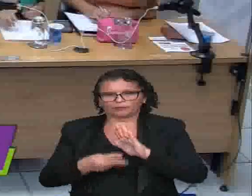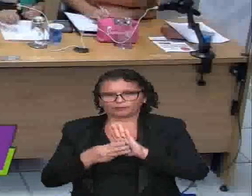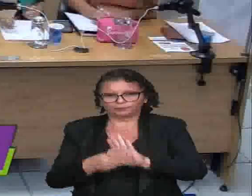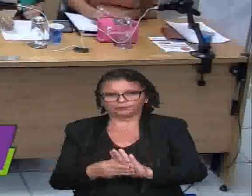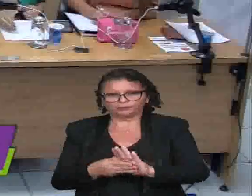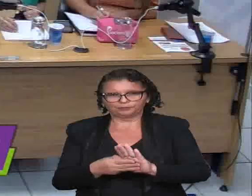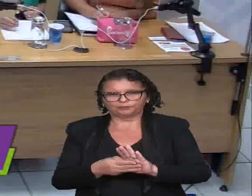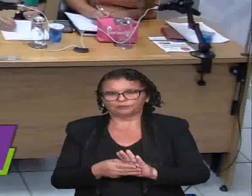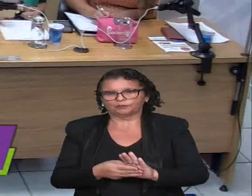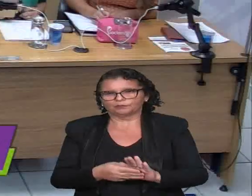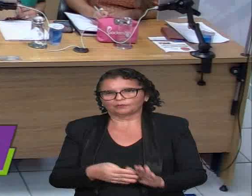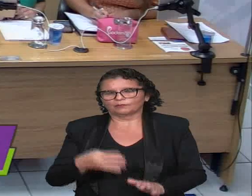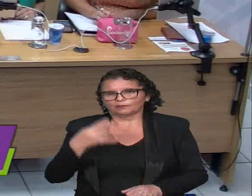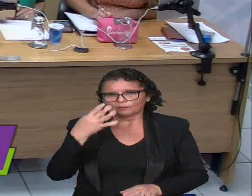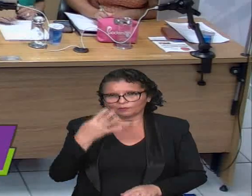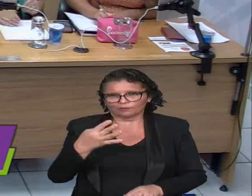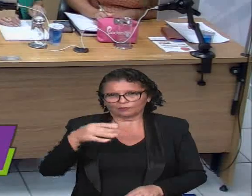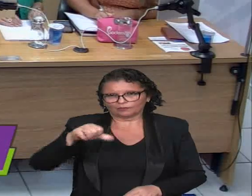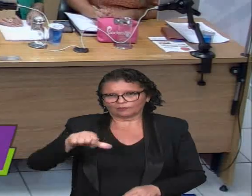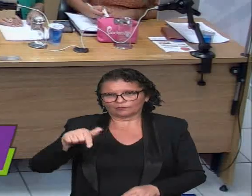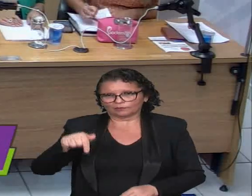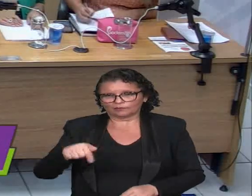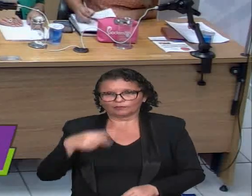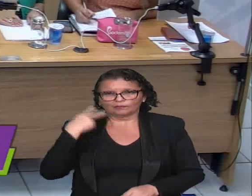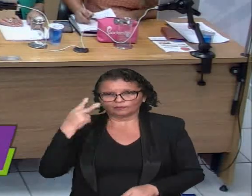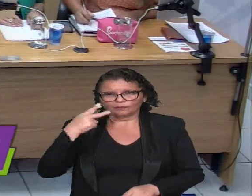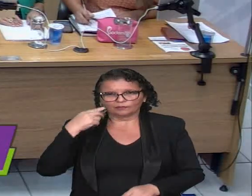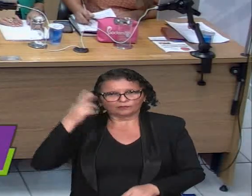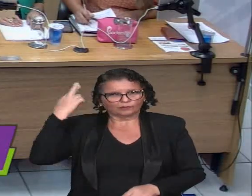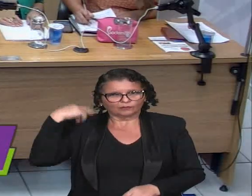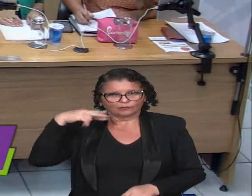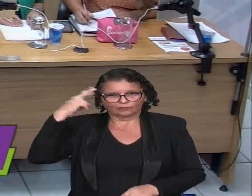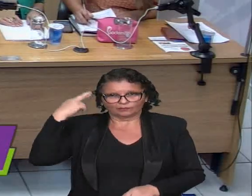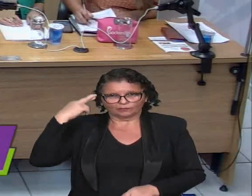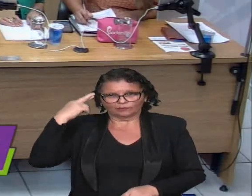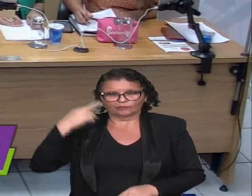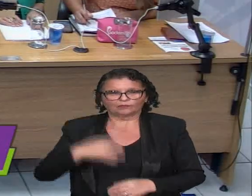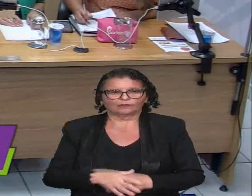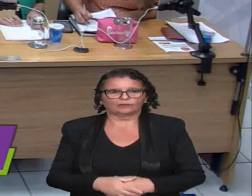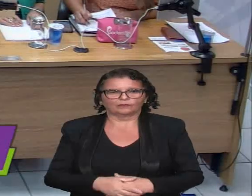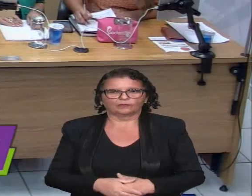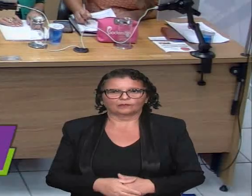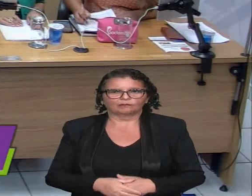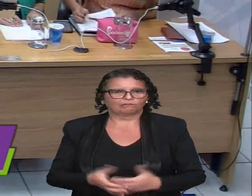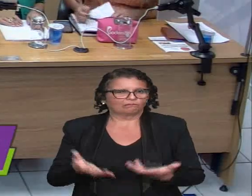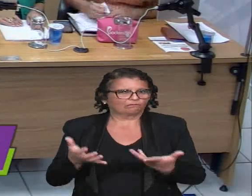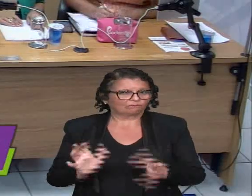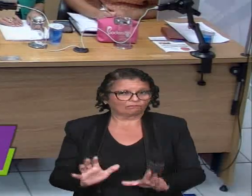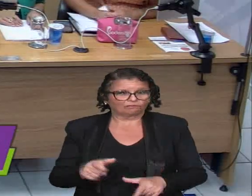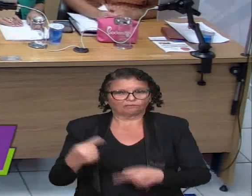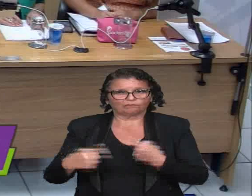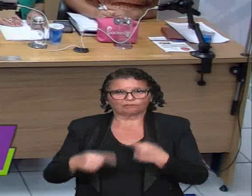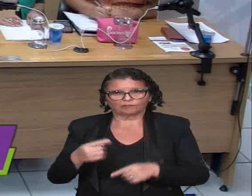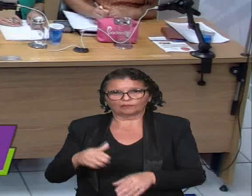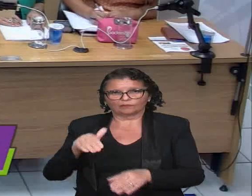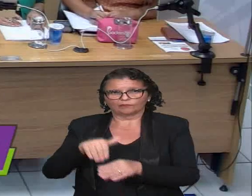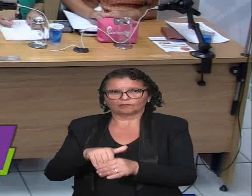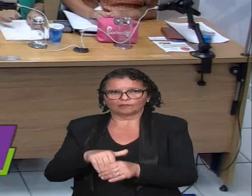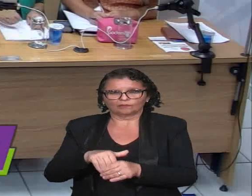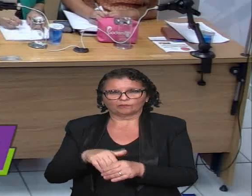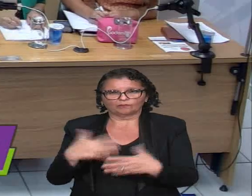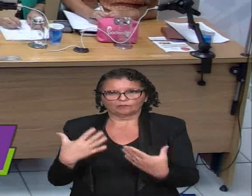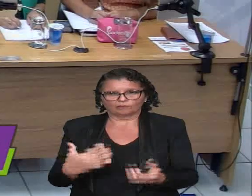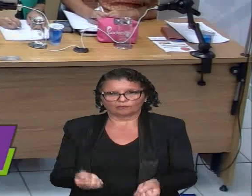aplauso 497 2023 do nobre Vereador Ralf Silva não havendo Quem Queira discutir está em votação os